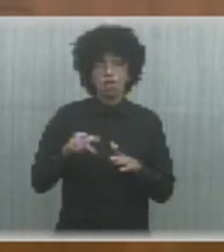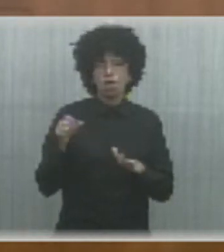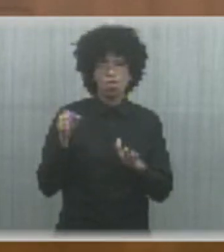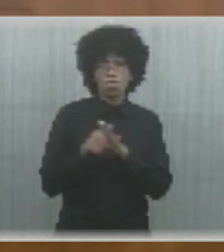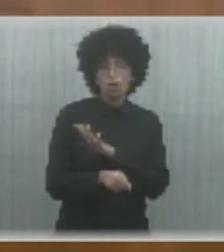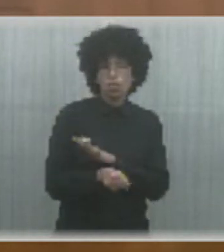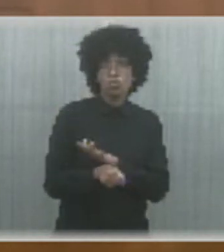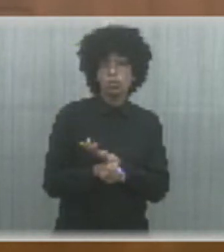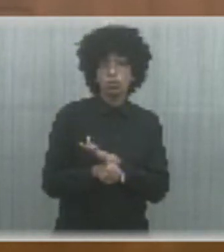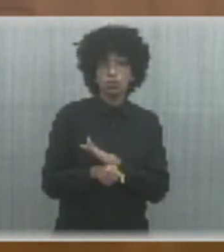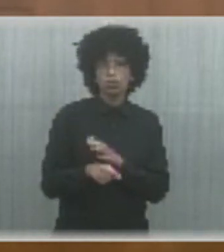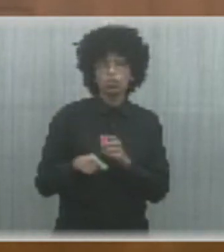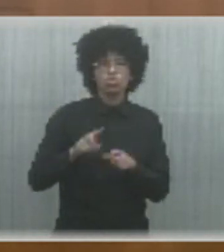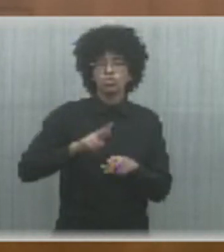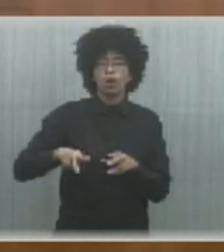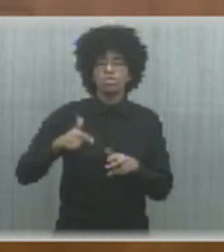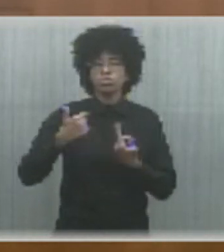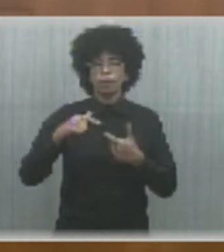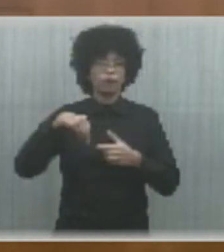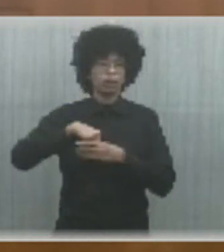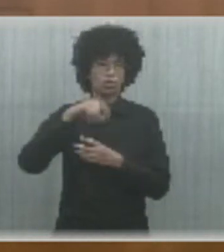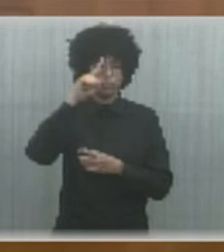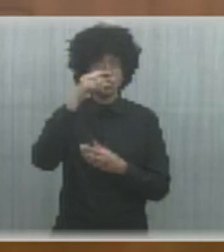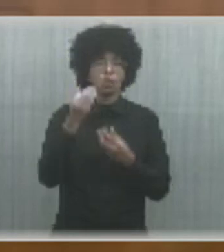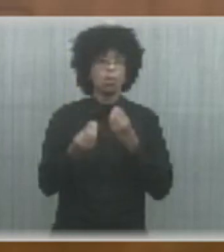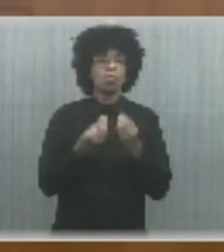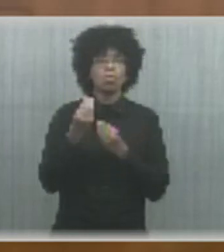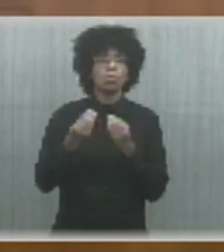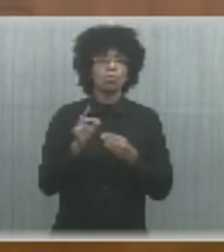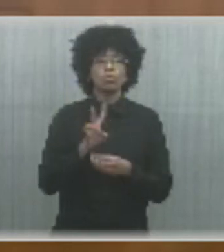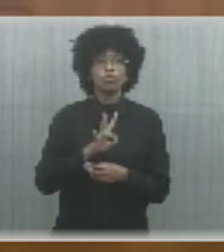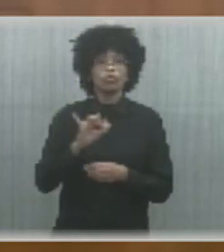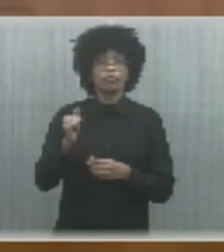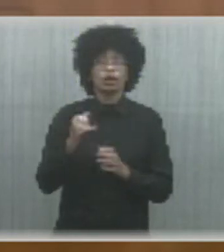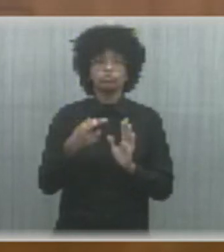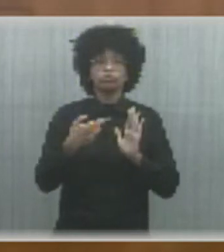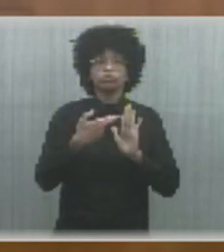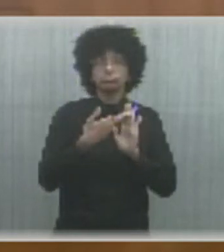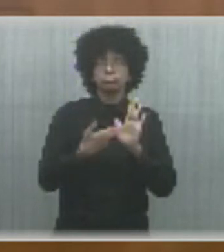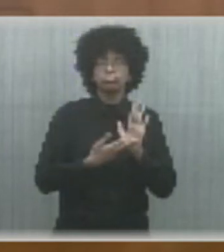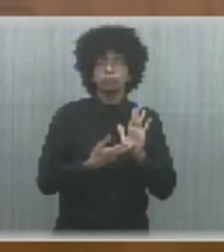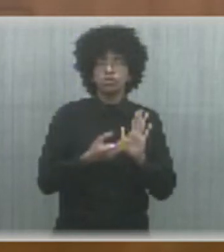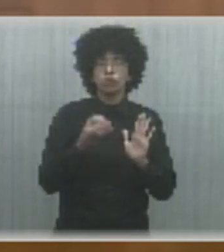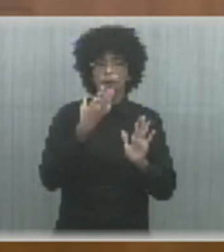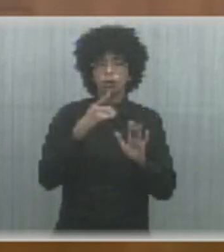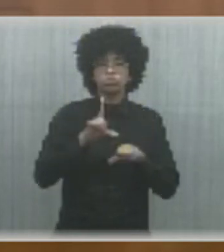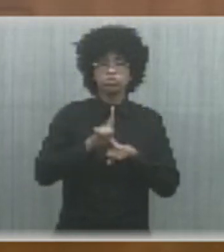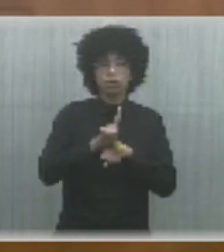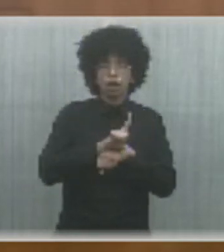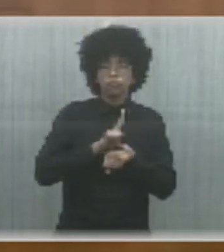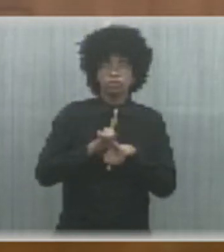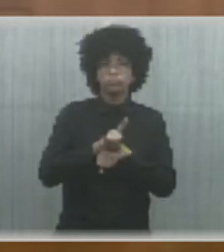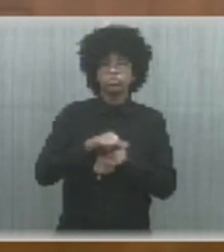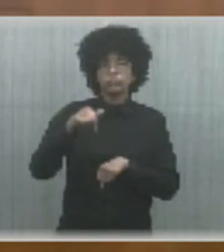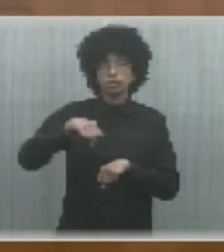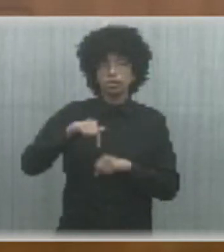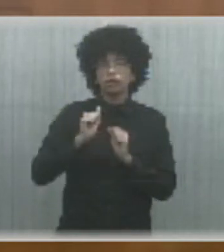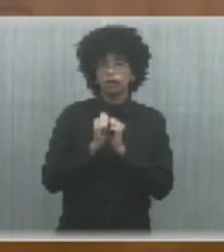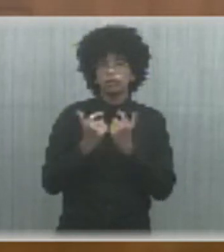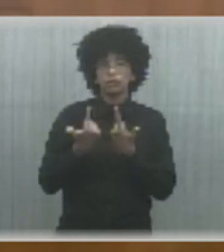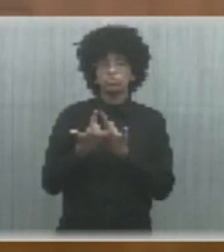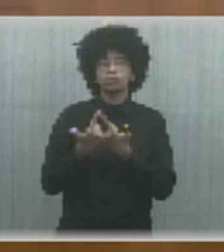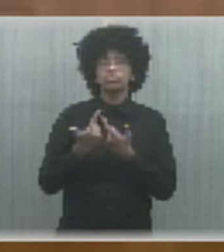é funcionário do hospital. Como é que isso vai ser regulamentado por uma legislação feita aqui na